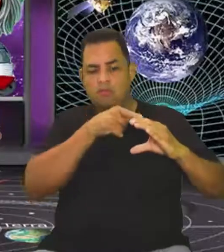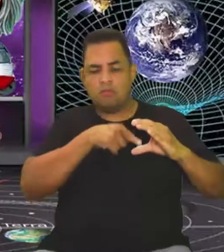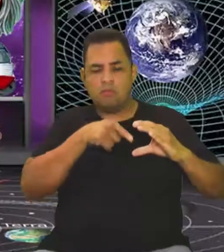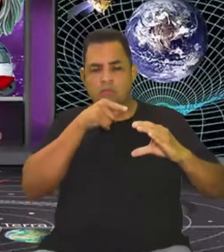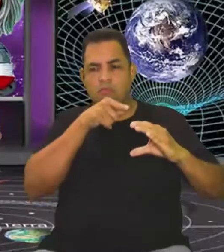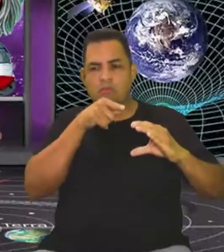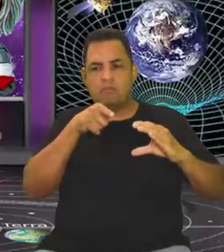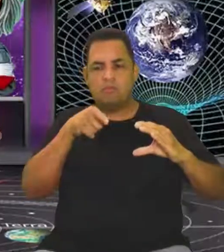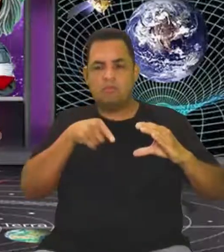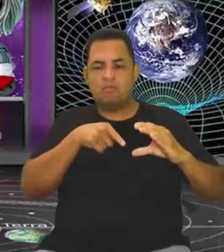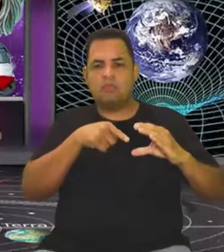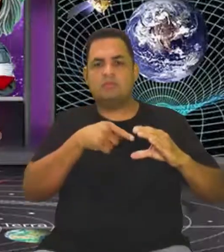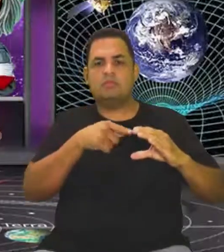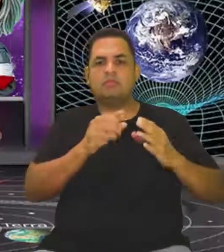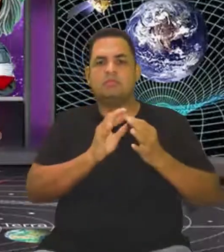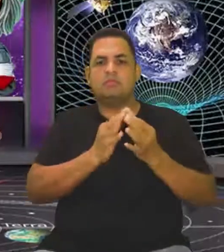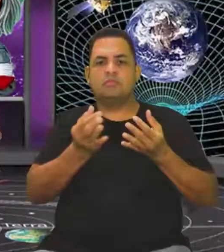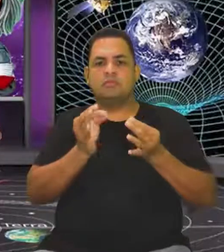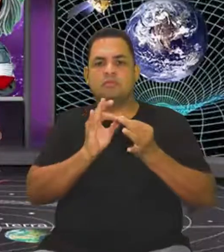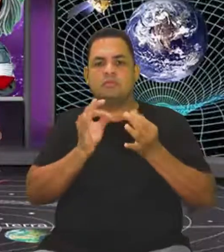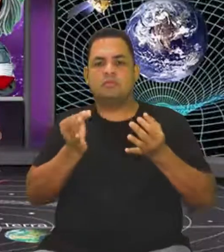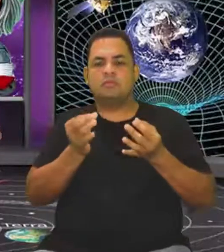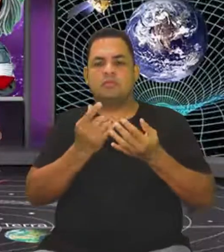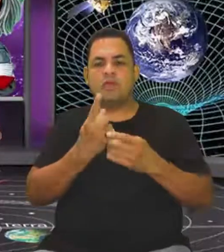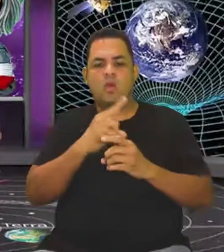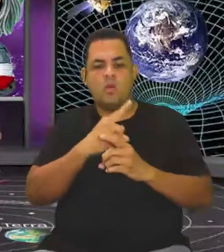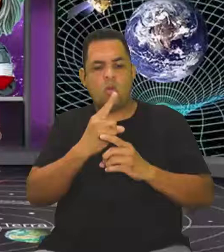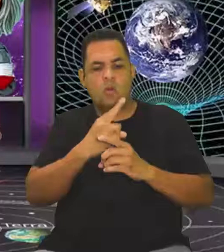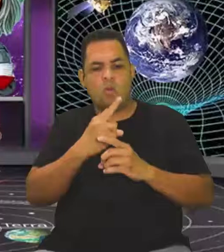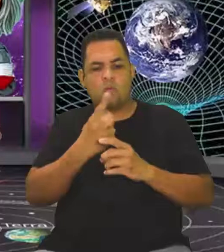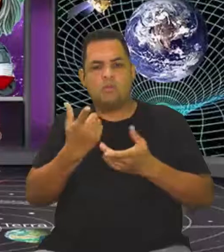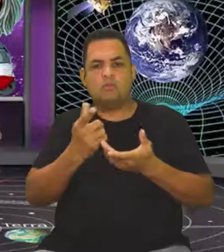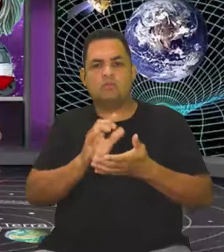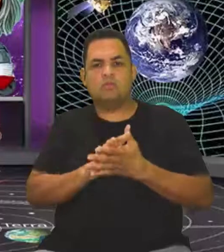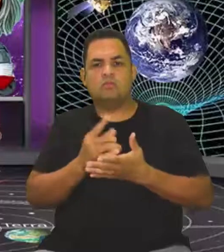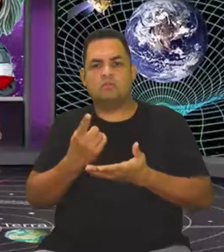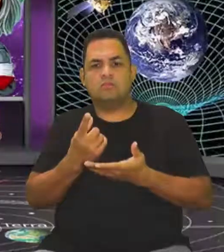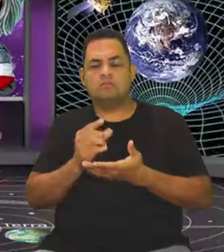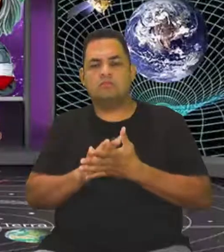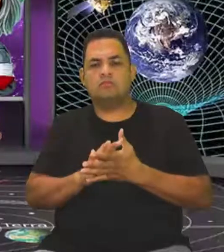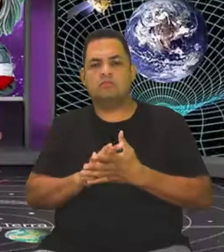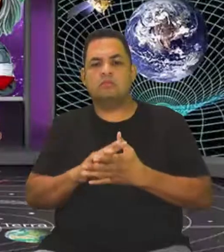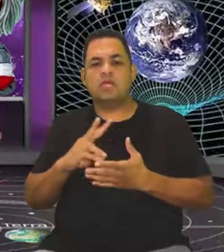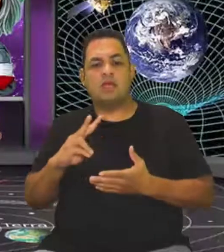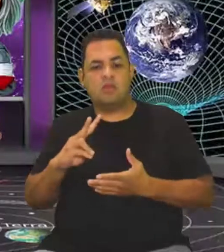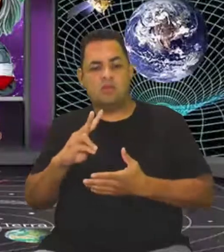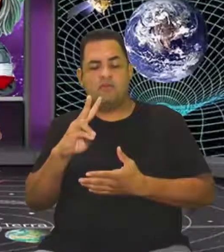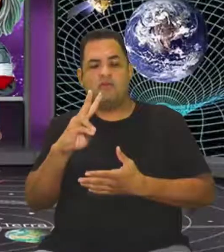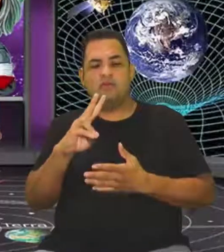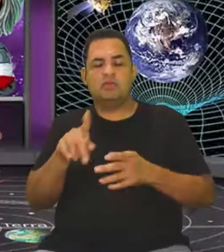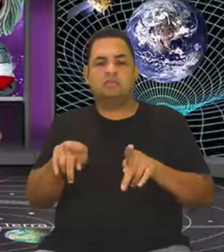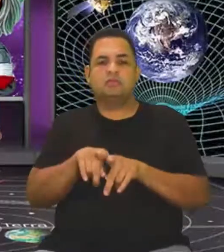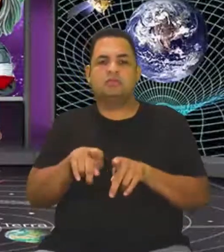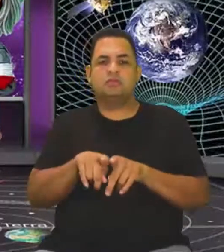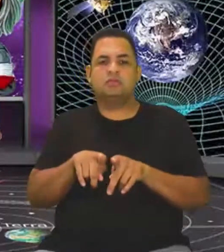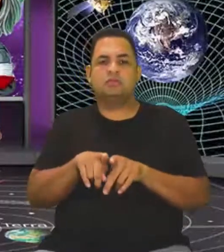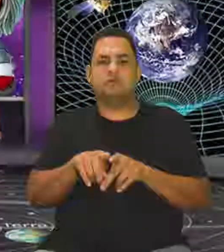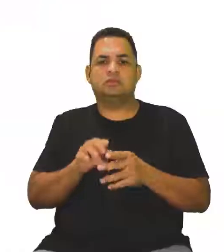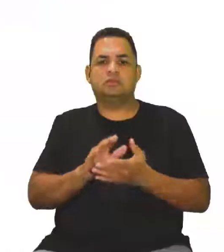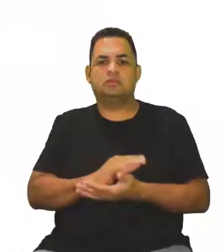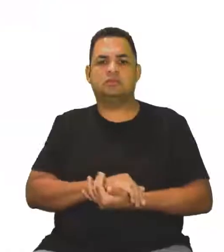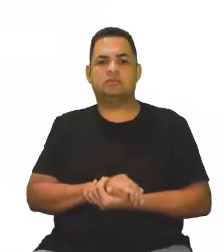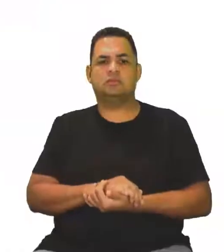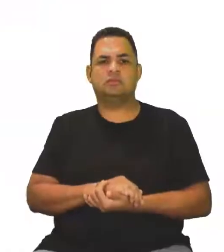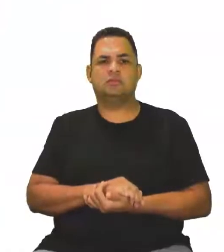essa corrente, eu posso medir essa resistência, eu também posso medir essa tensão. Então, pessoal, se liga